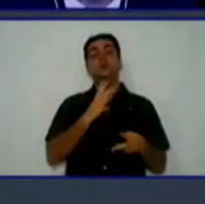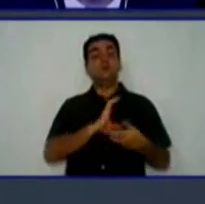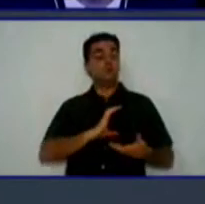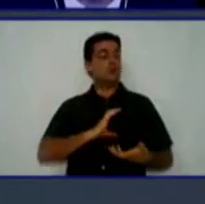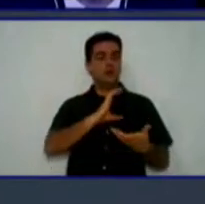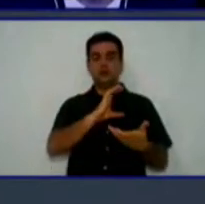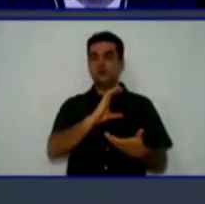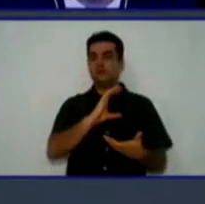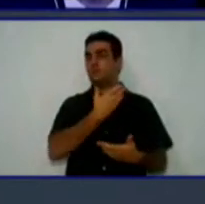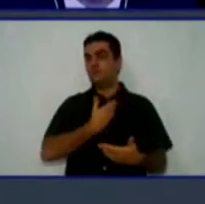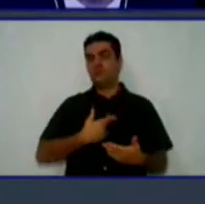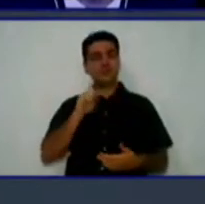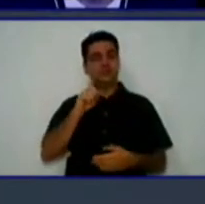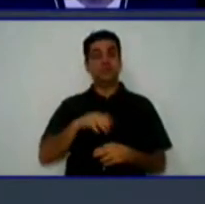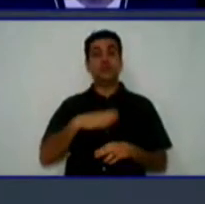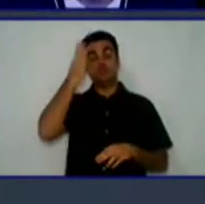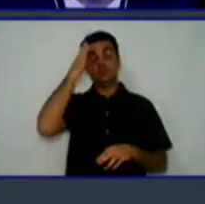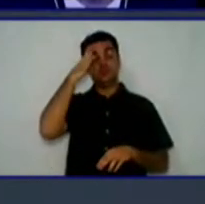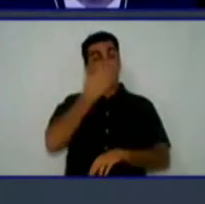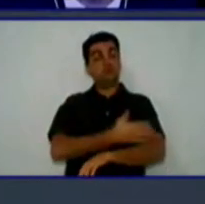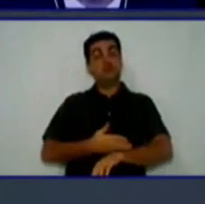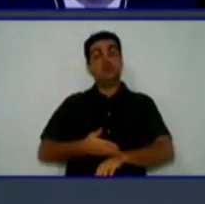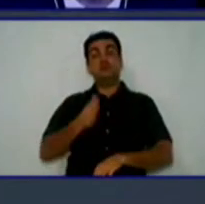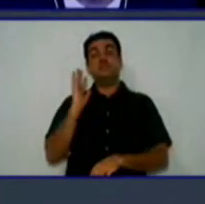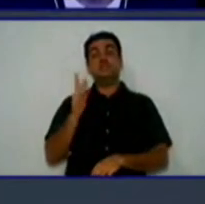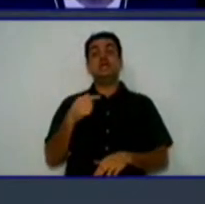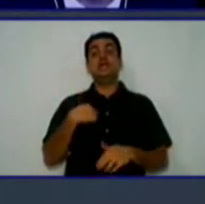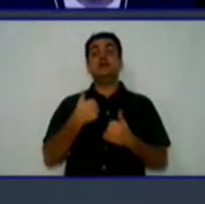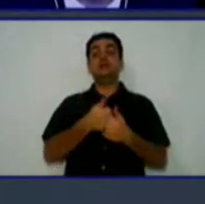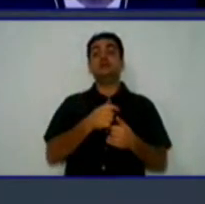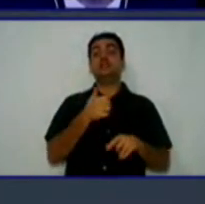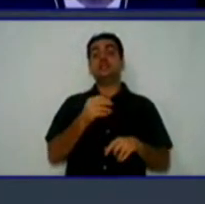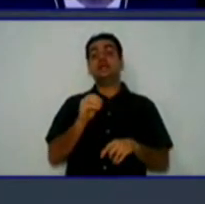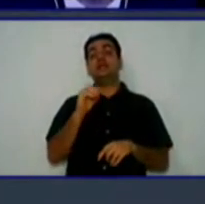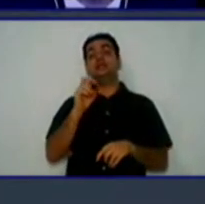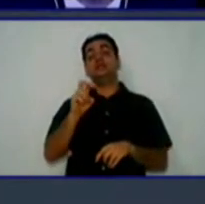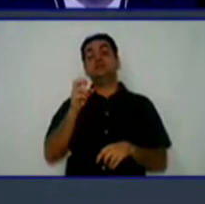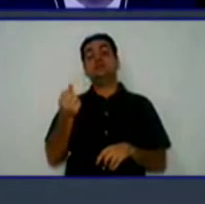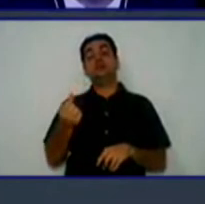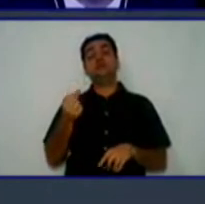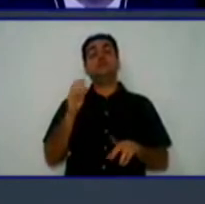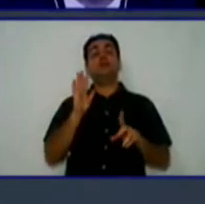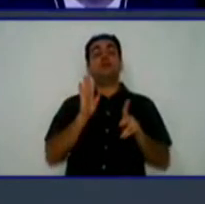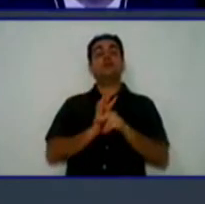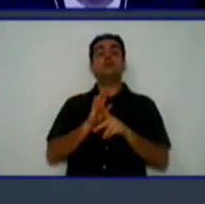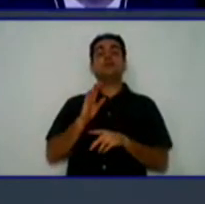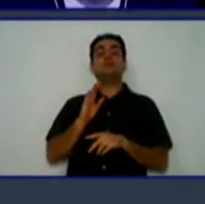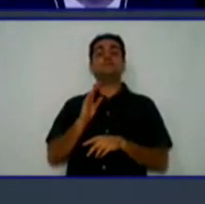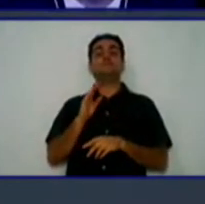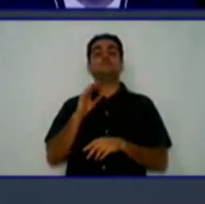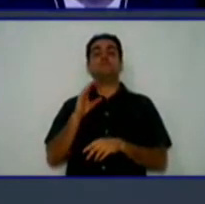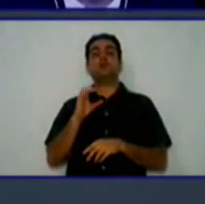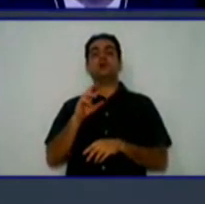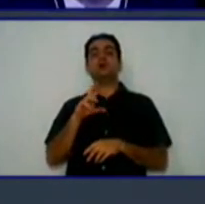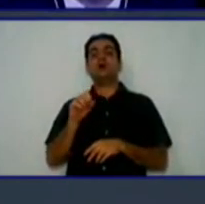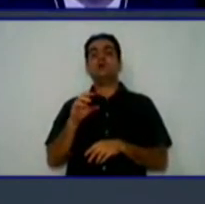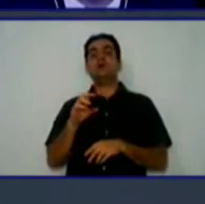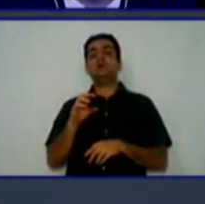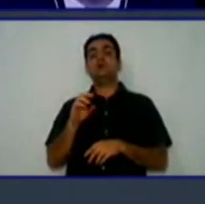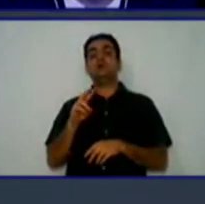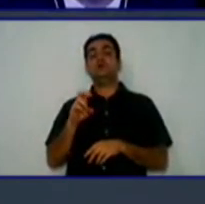partidário, consoante entendimento fixado na consulta 1056 da relatoria do eminente ministro Carlos Veloso, o